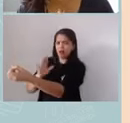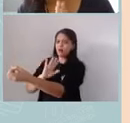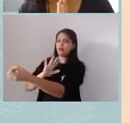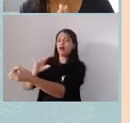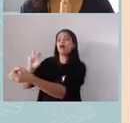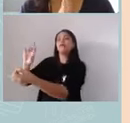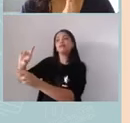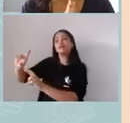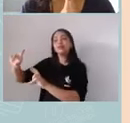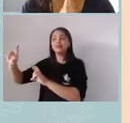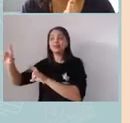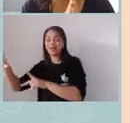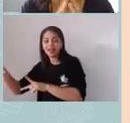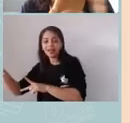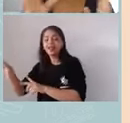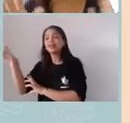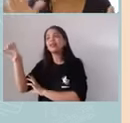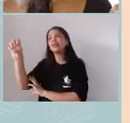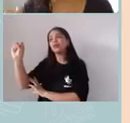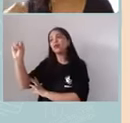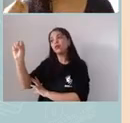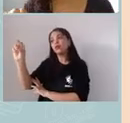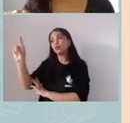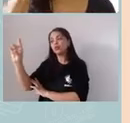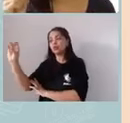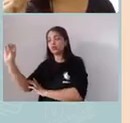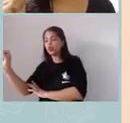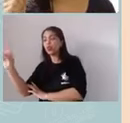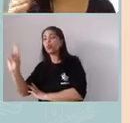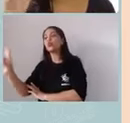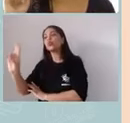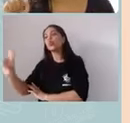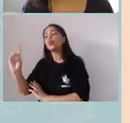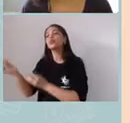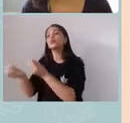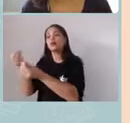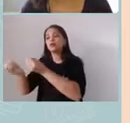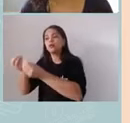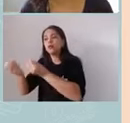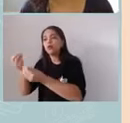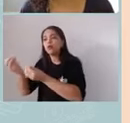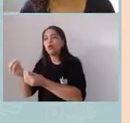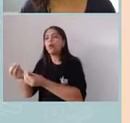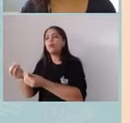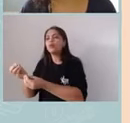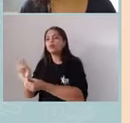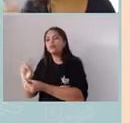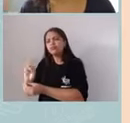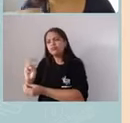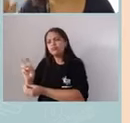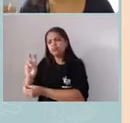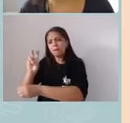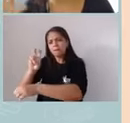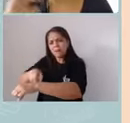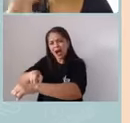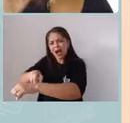tratamento, que ele é dado justamente em algumas situações como por exemplo, uma picada de serpente. Então, quando a